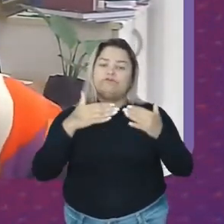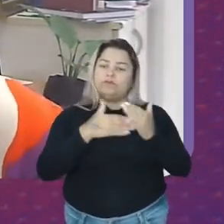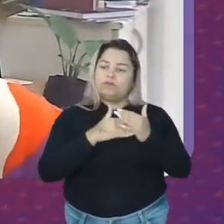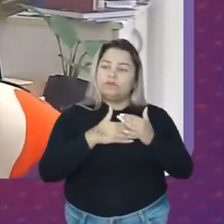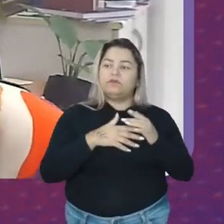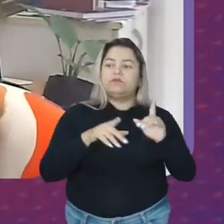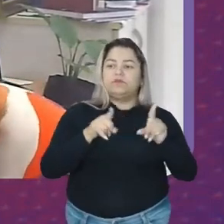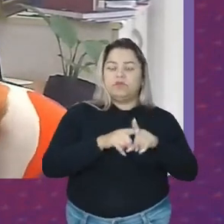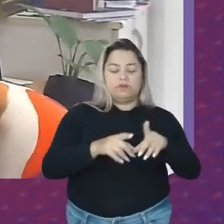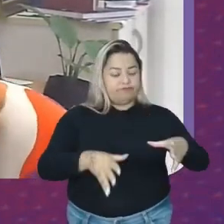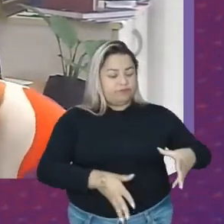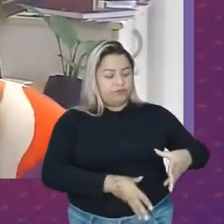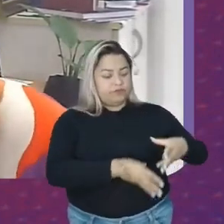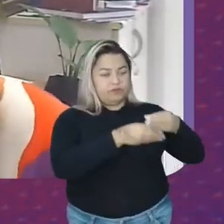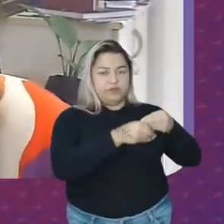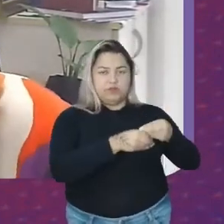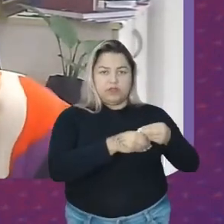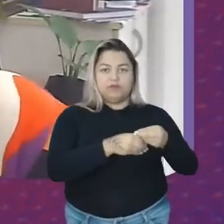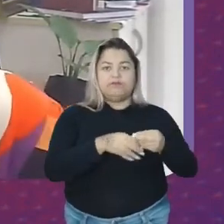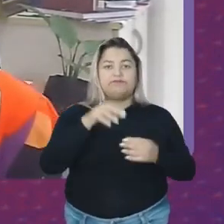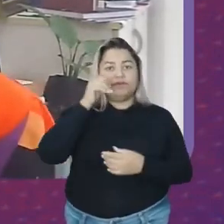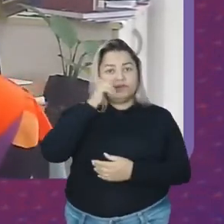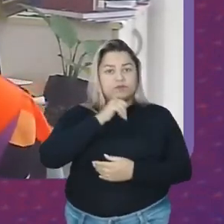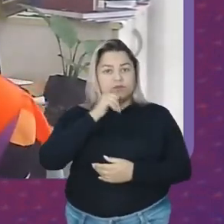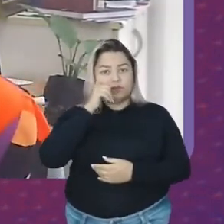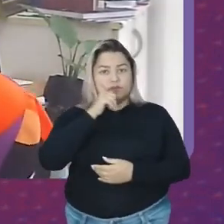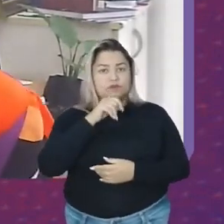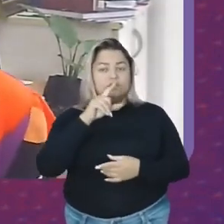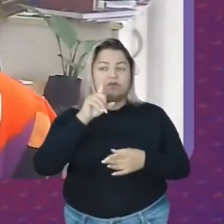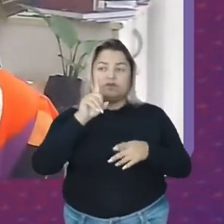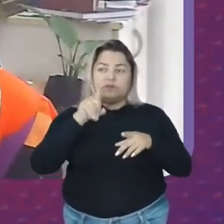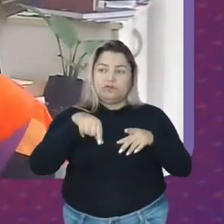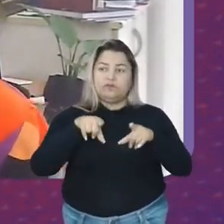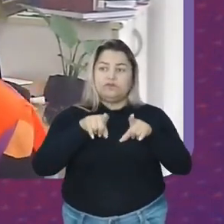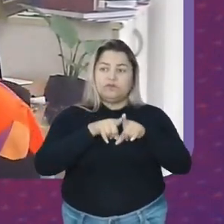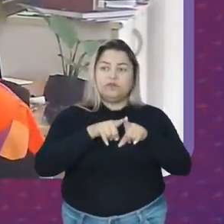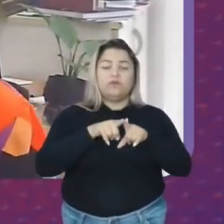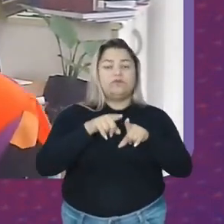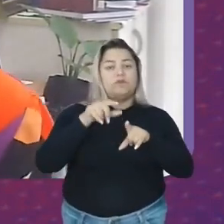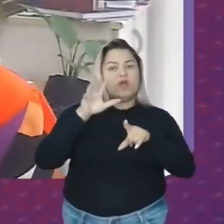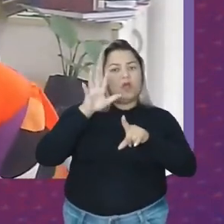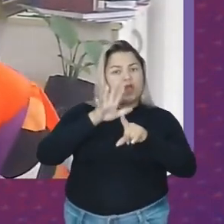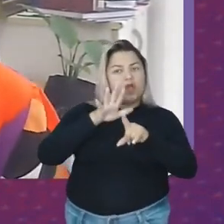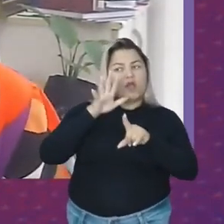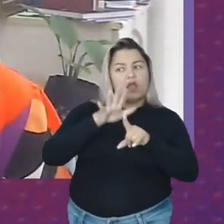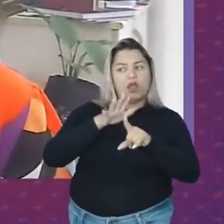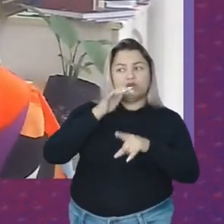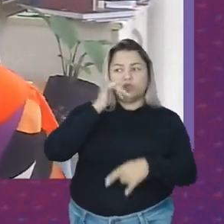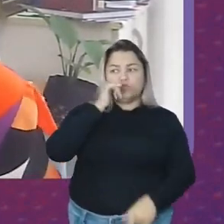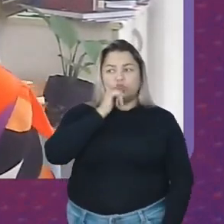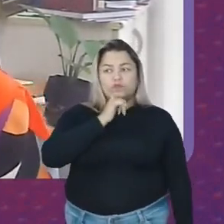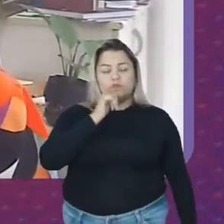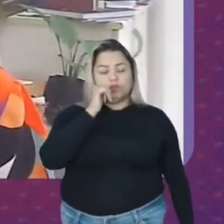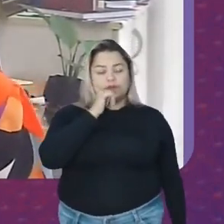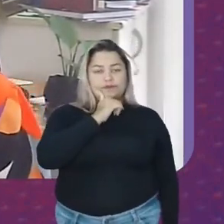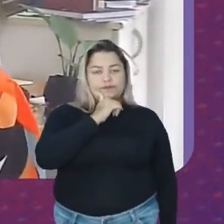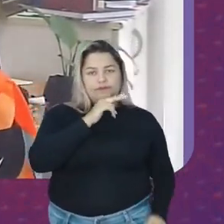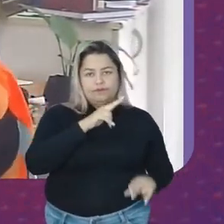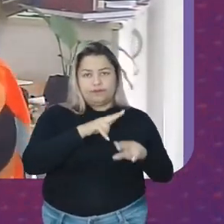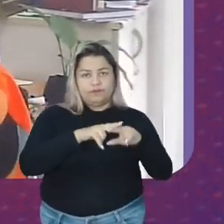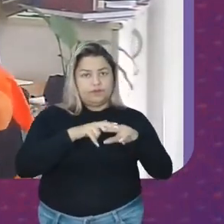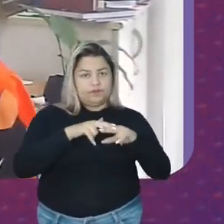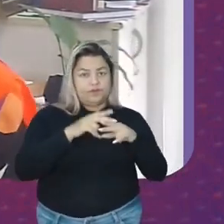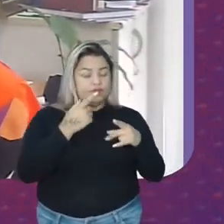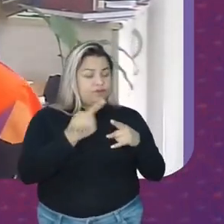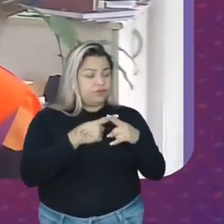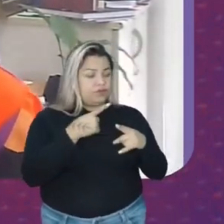sendo implementado dessa forma, né? Então, as mulheres são atacadas por serem mulheres. E exatamente por quê? Porque não se